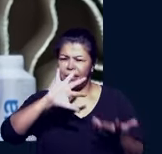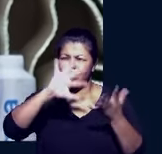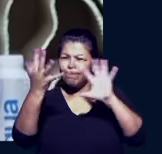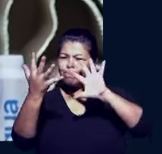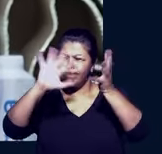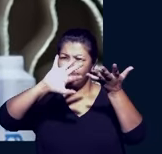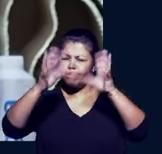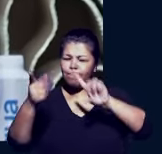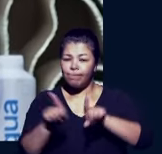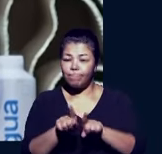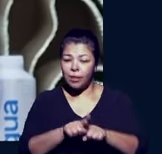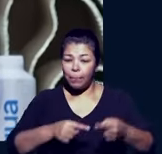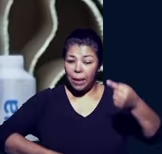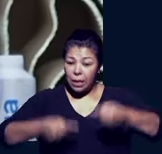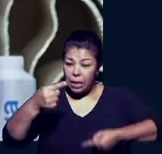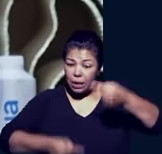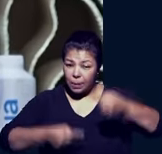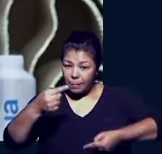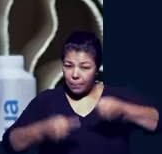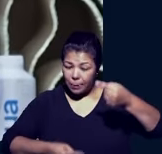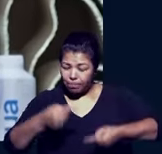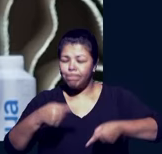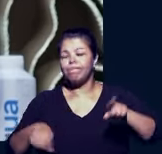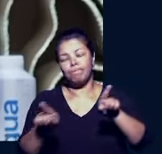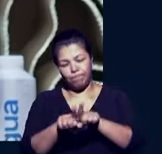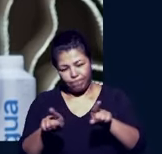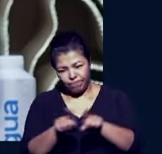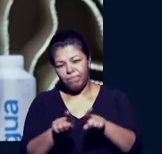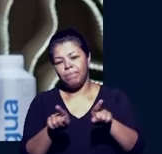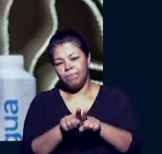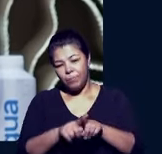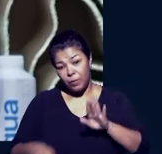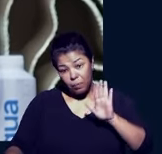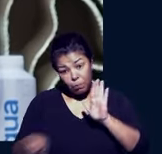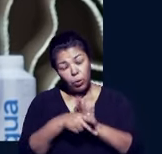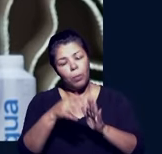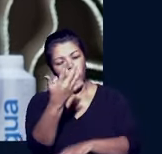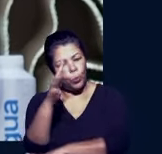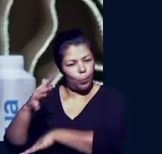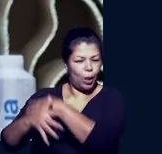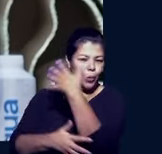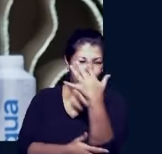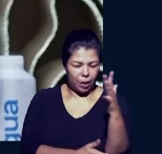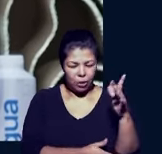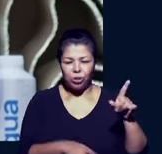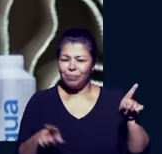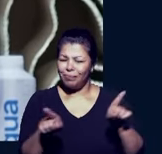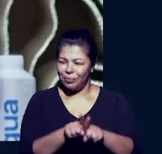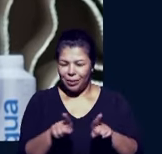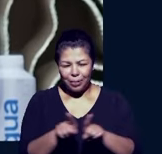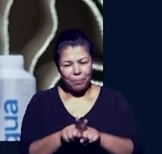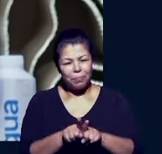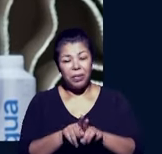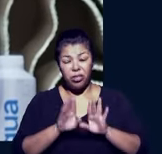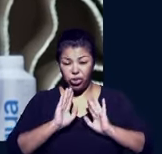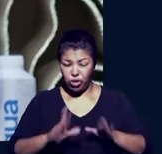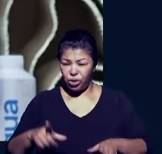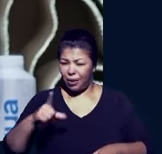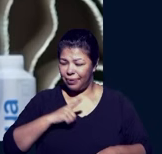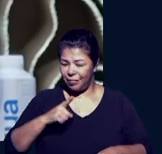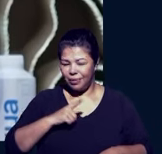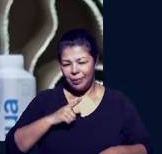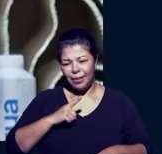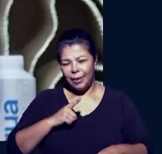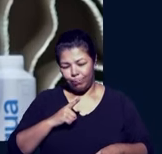as discussões sobre a pauta do meio ambiente cada vez mais atingem dimensões estratégicas